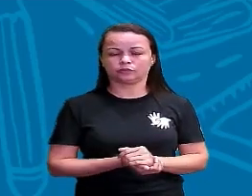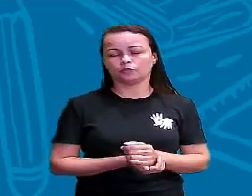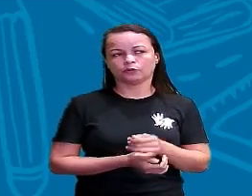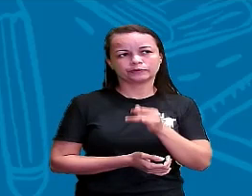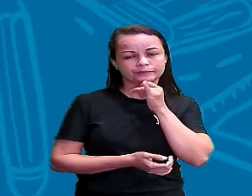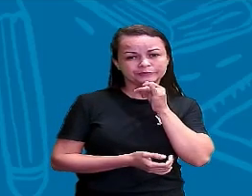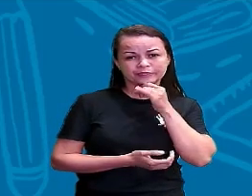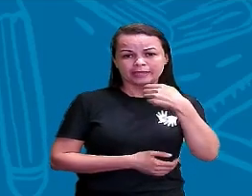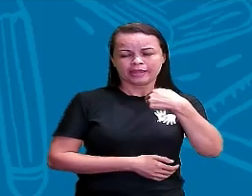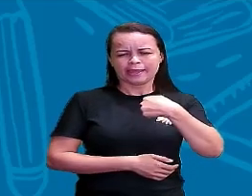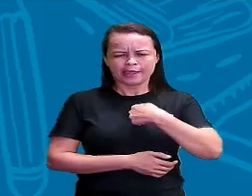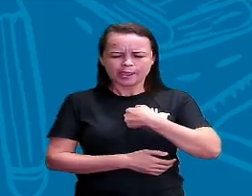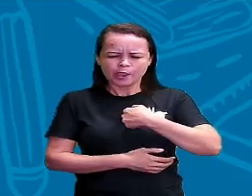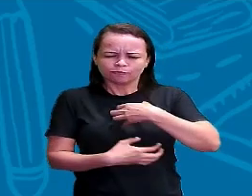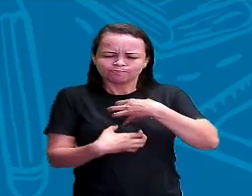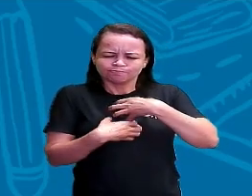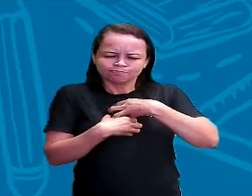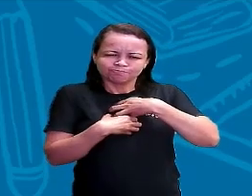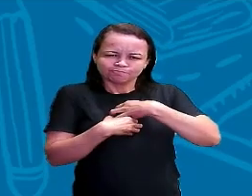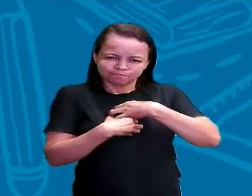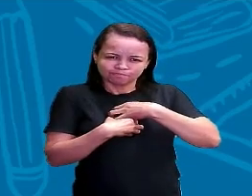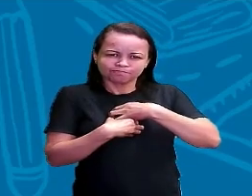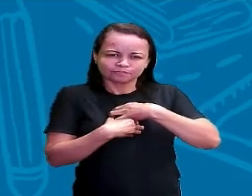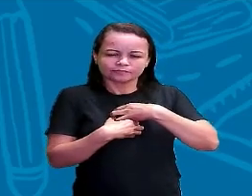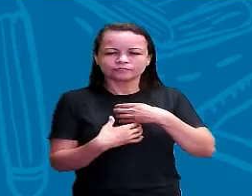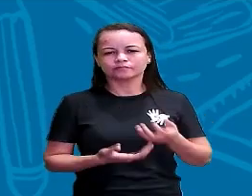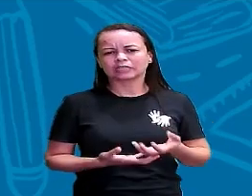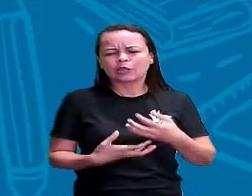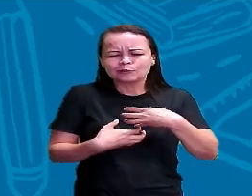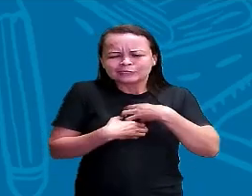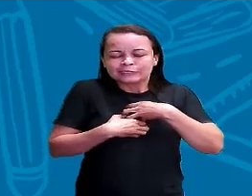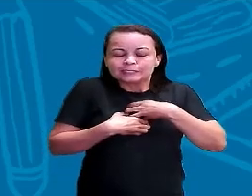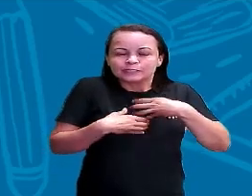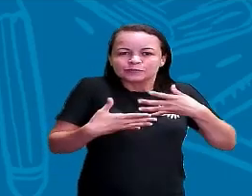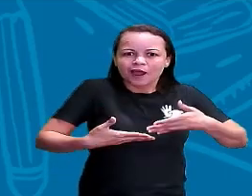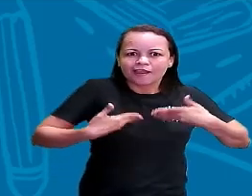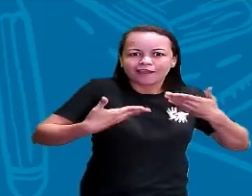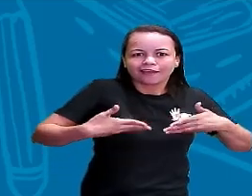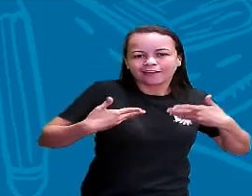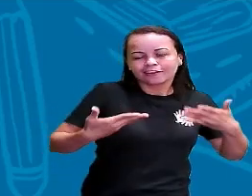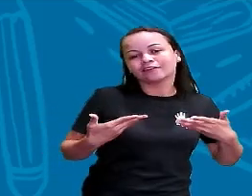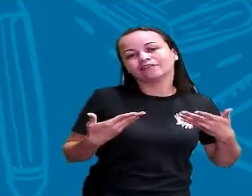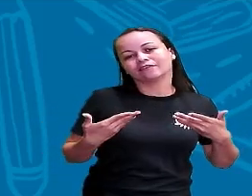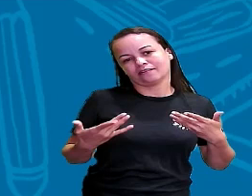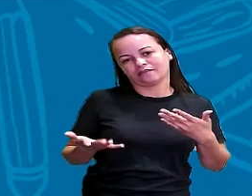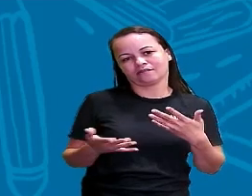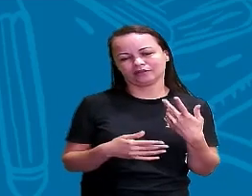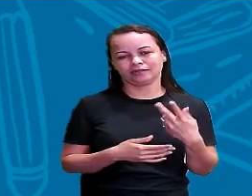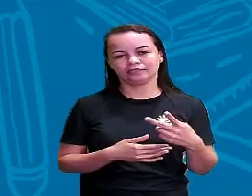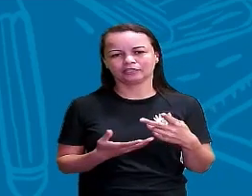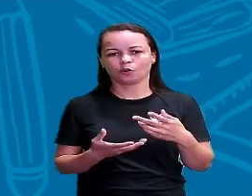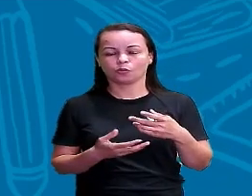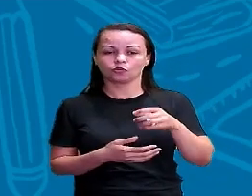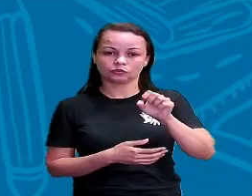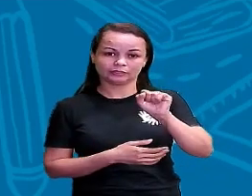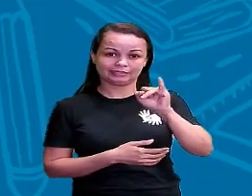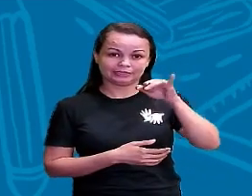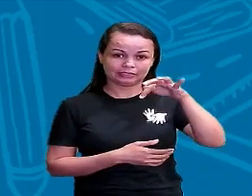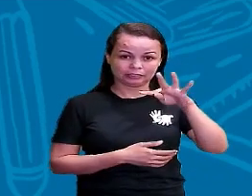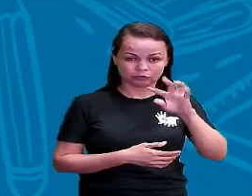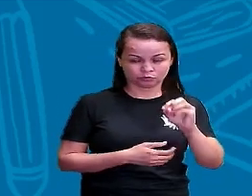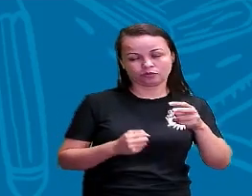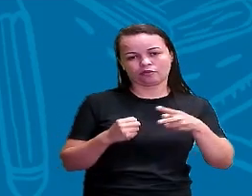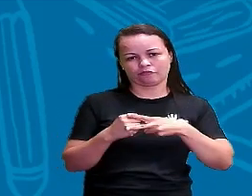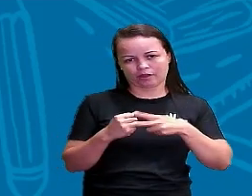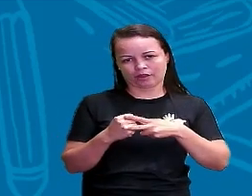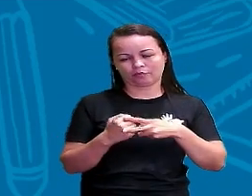né? Eu sinto muita alegria. Então aí sinto com S é o verbo, já